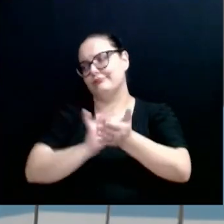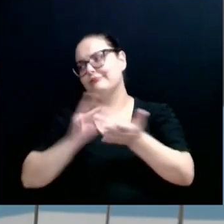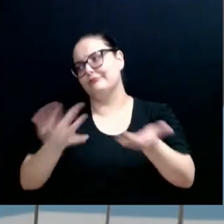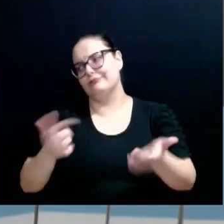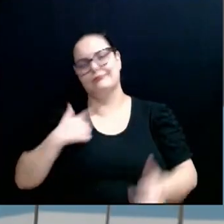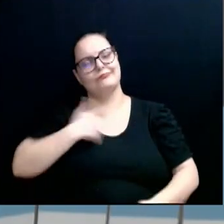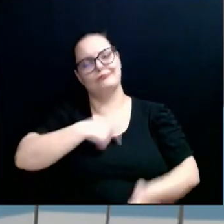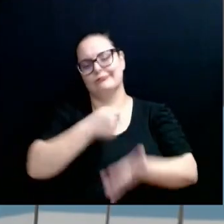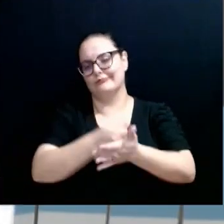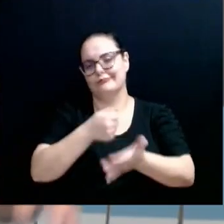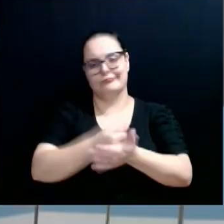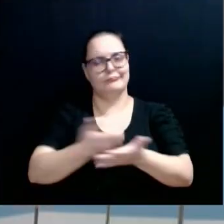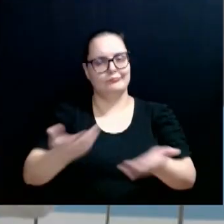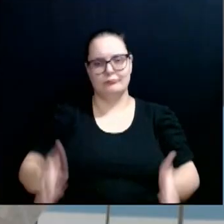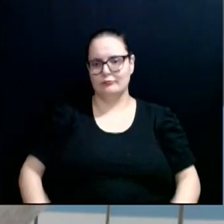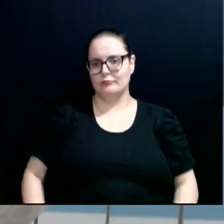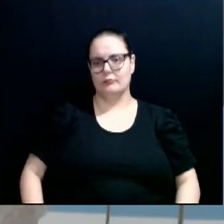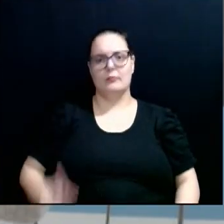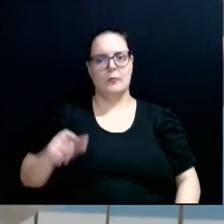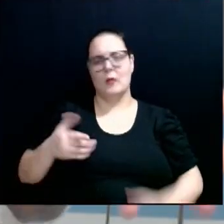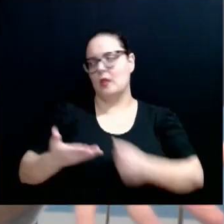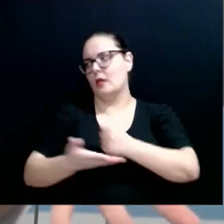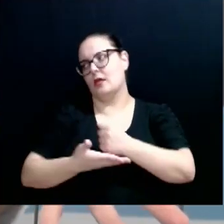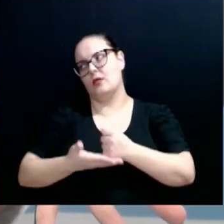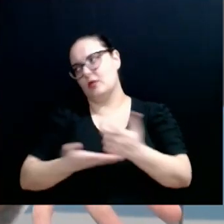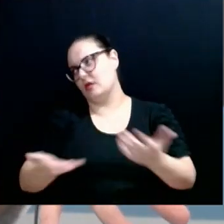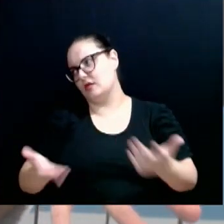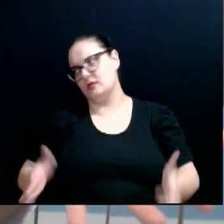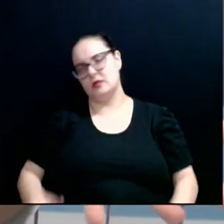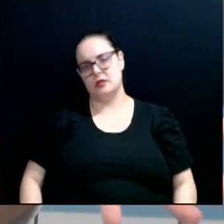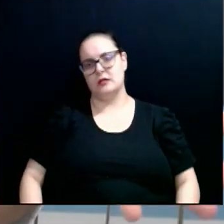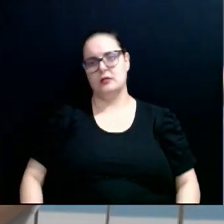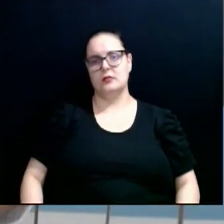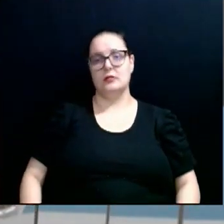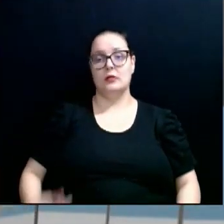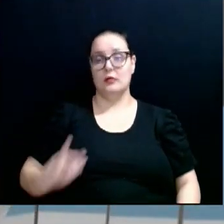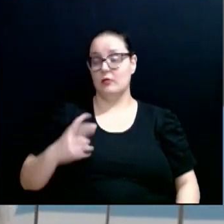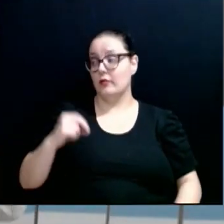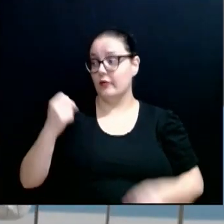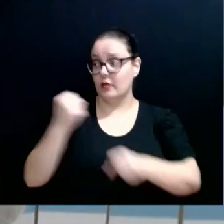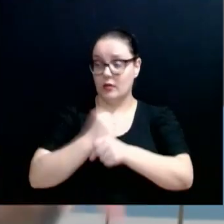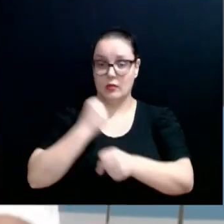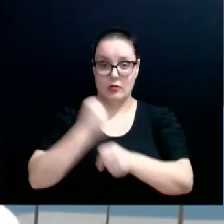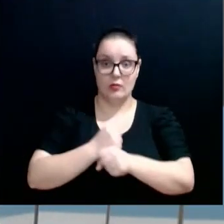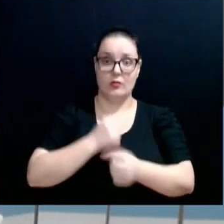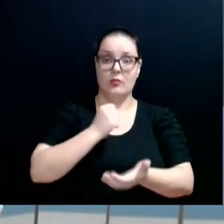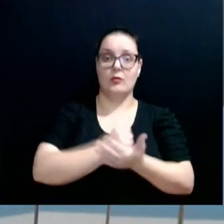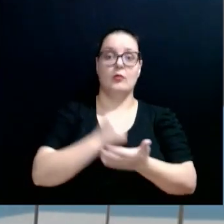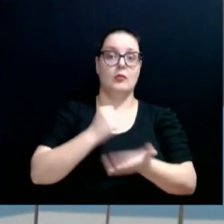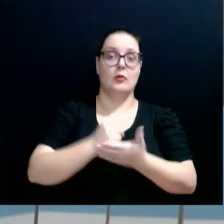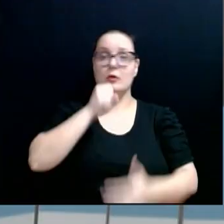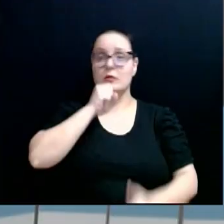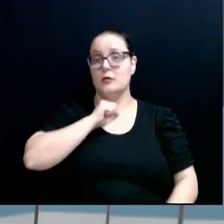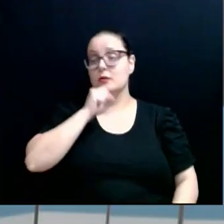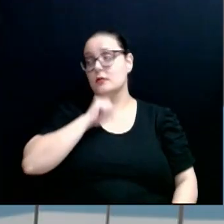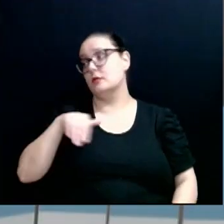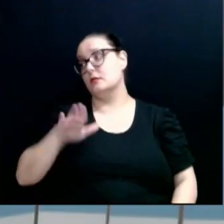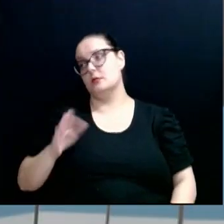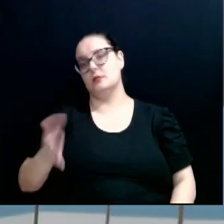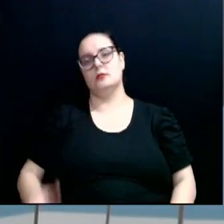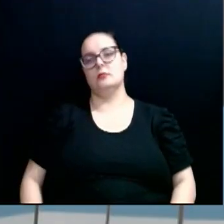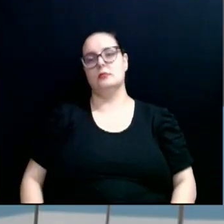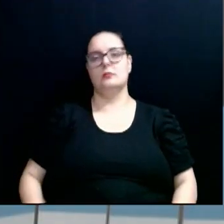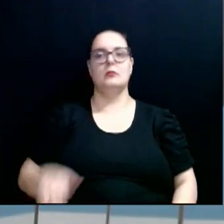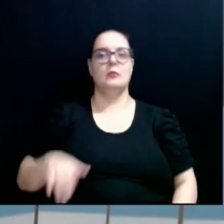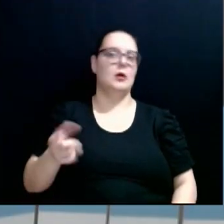um básico, né? A gente realmente está há 20 anos com um contrato antigo, né? Mais do que necessário a renovação